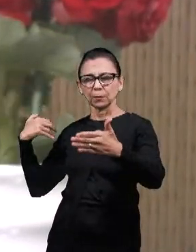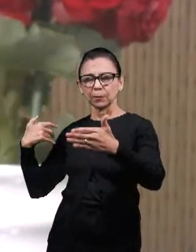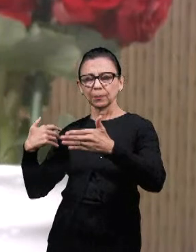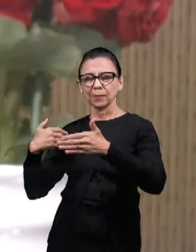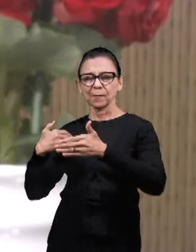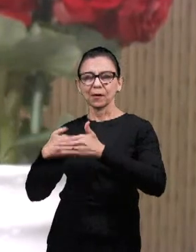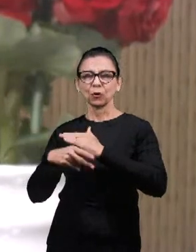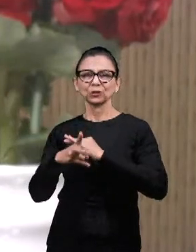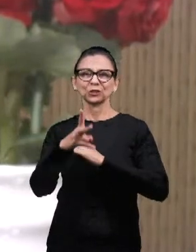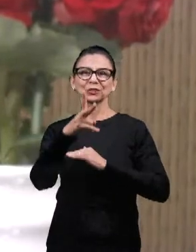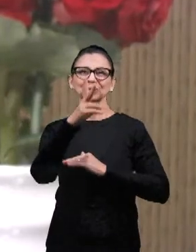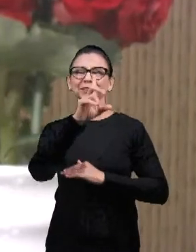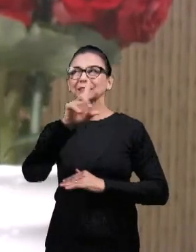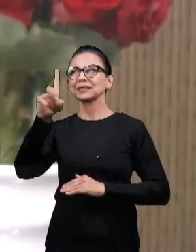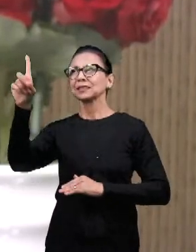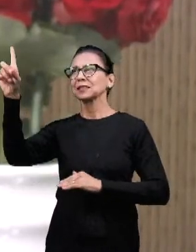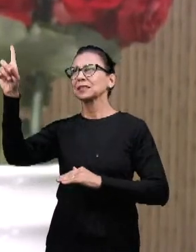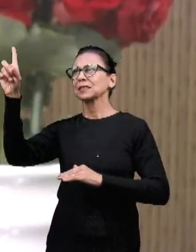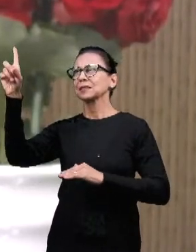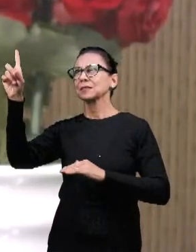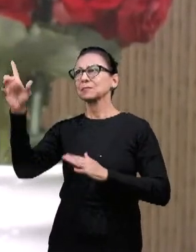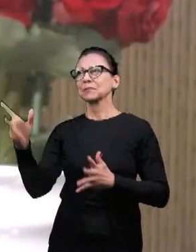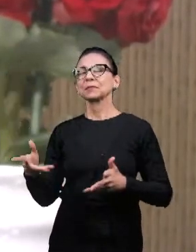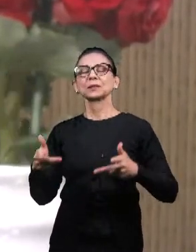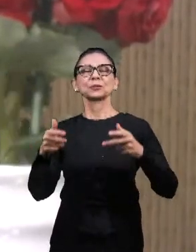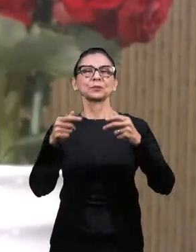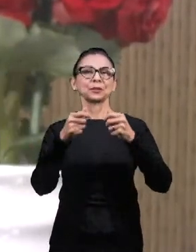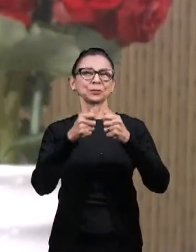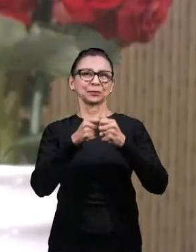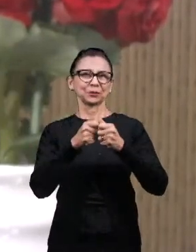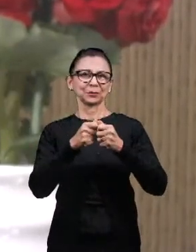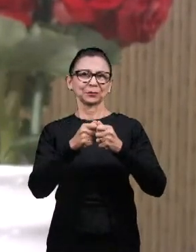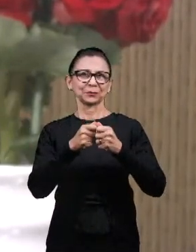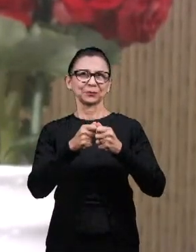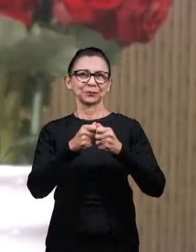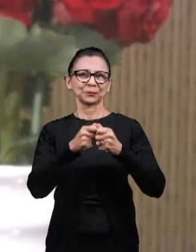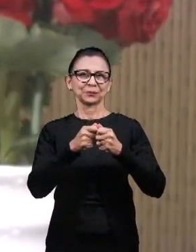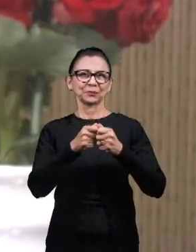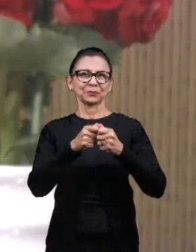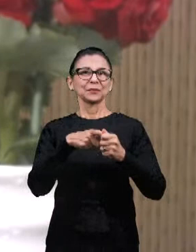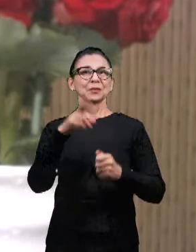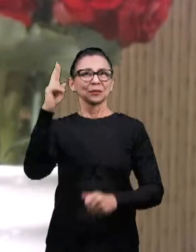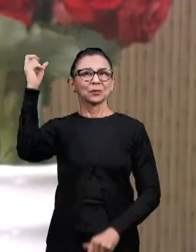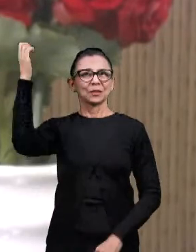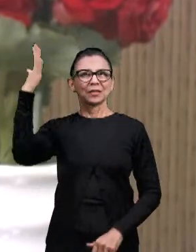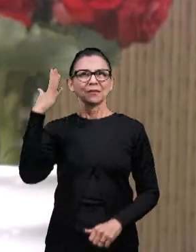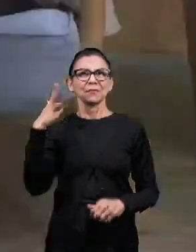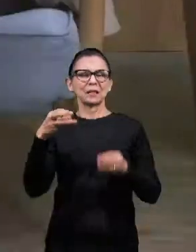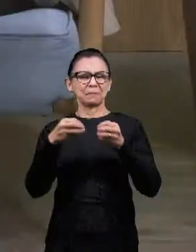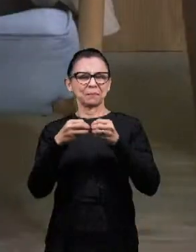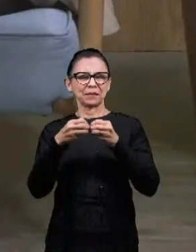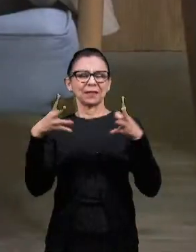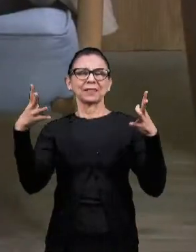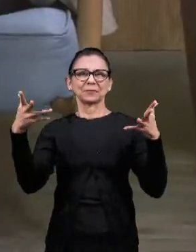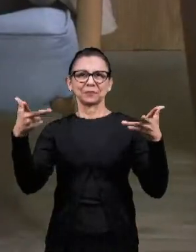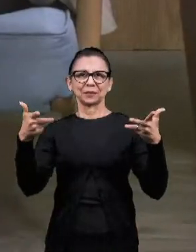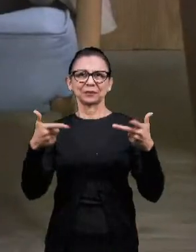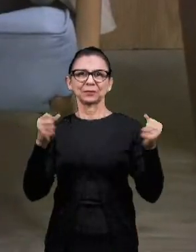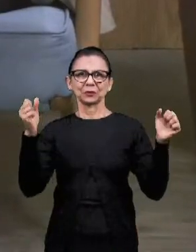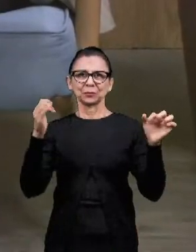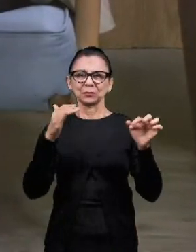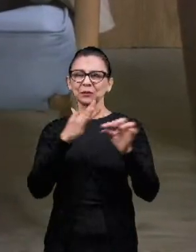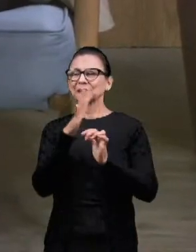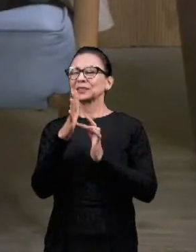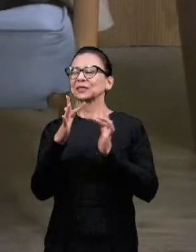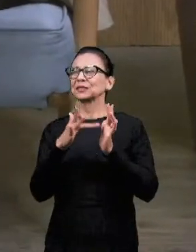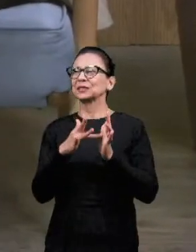é inescrutável. Se ele não revelar, mas o bom é que ele revela. Glória. Maravilha. Glória a Jesus. Muito